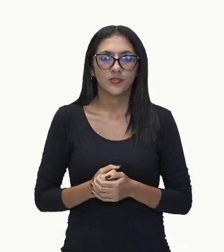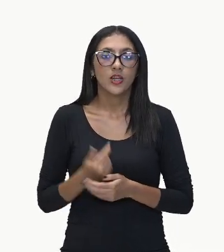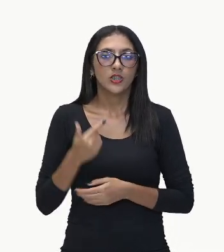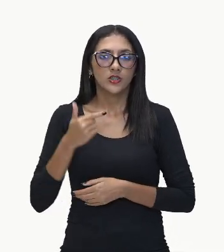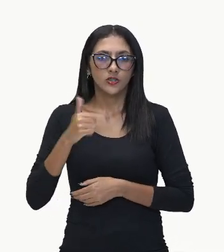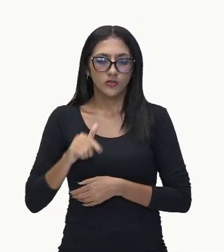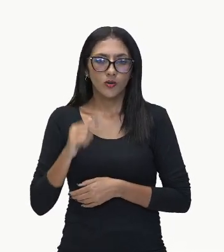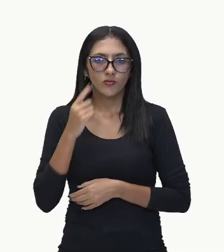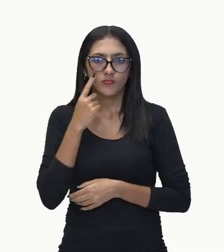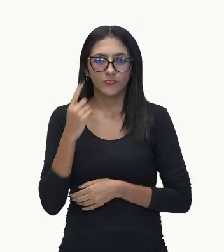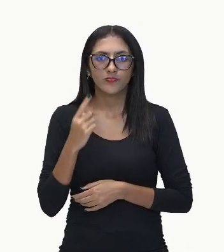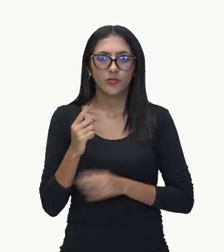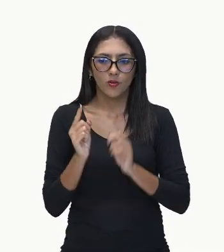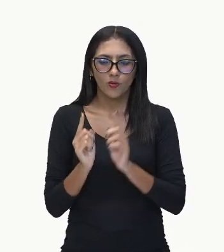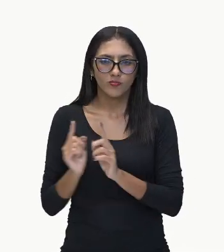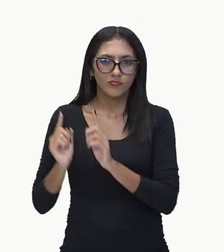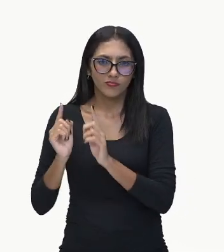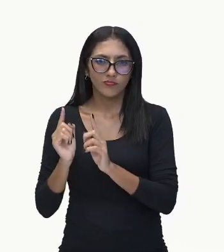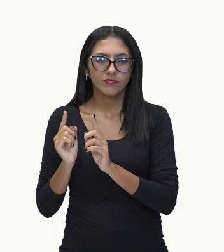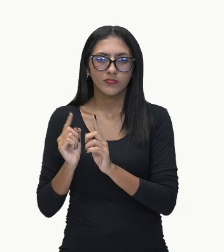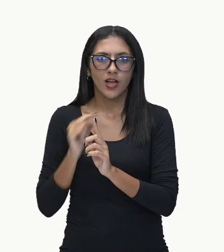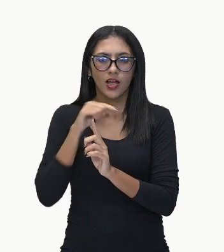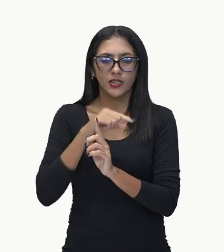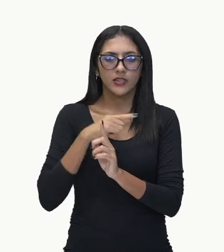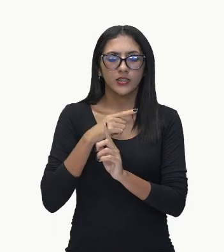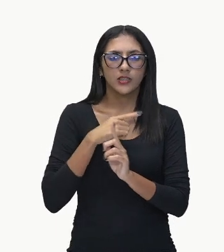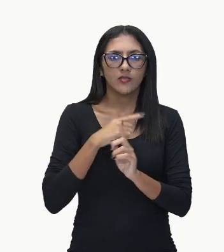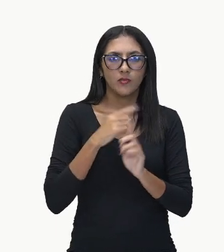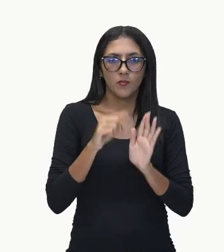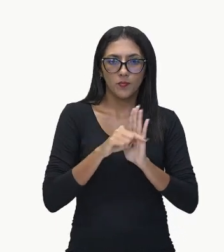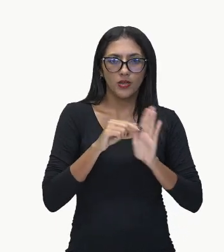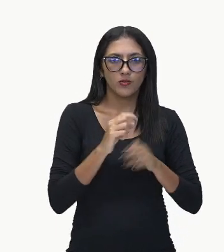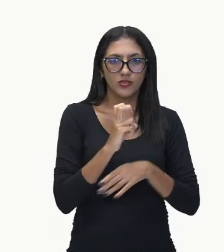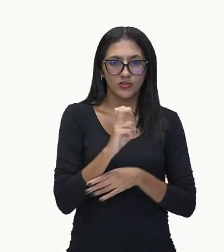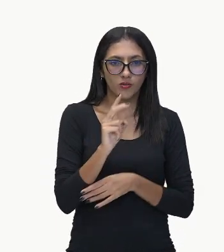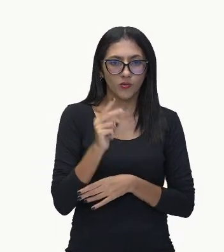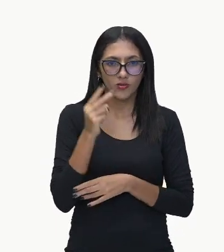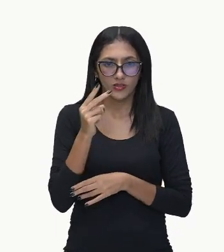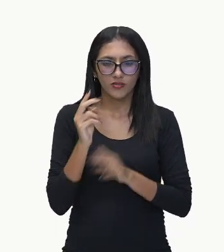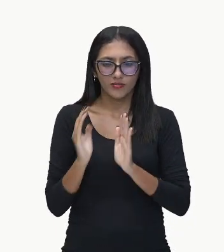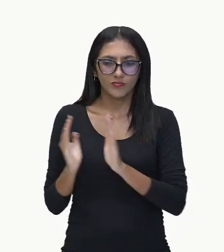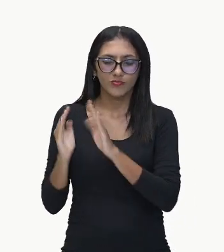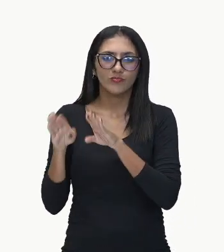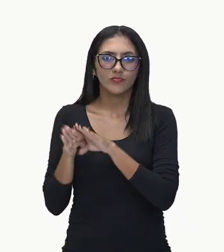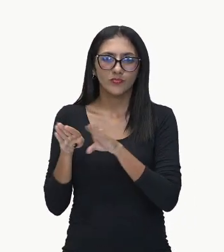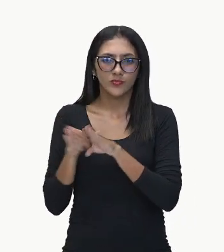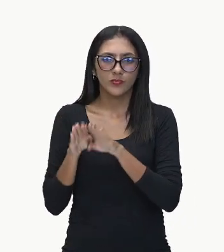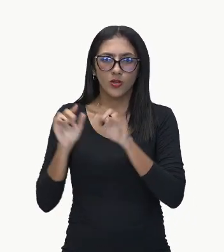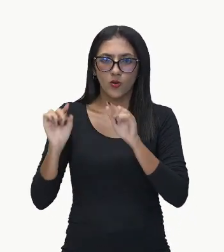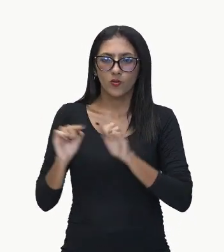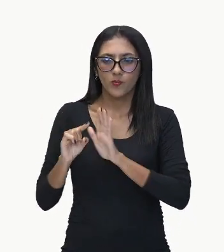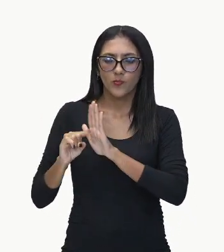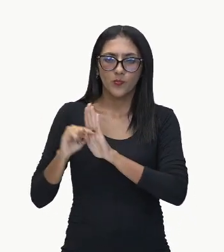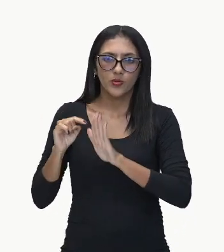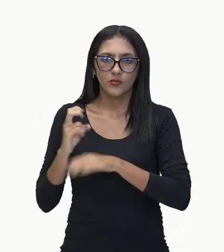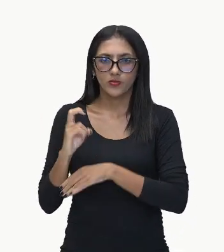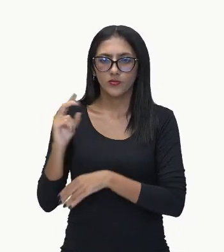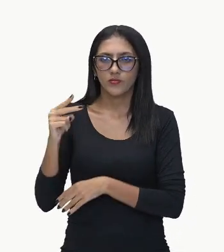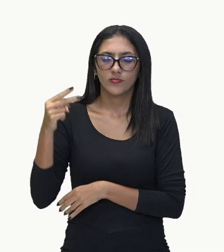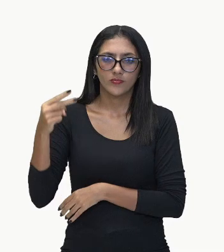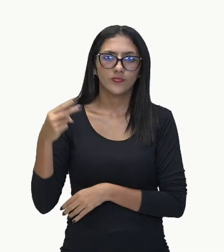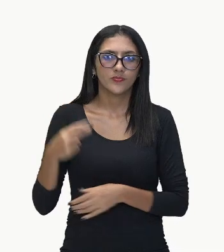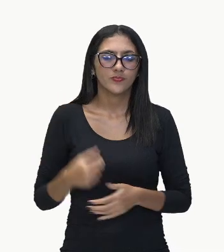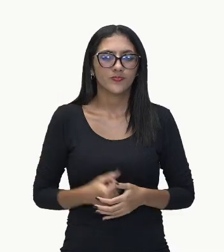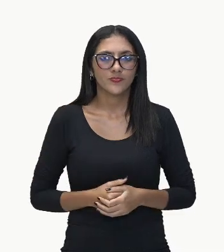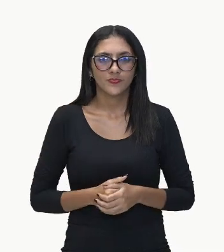que nós fizemos do outro lado colocamos no lado esquerdo -5 qu do outro lado também vamos colocar -5 qu beleza